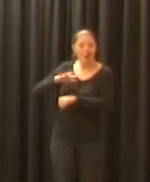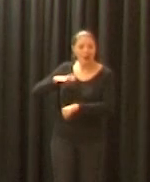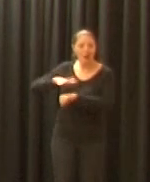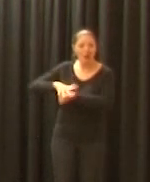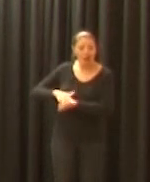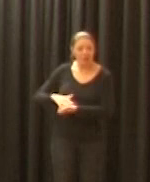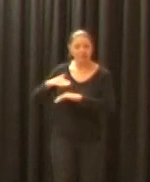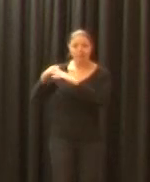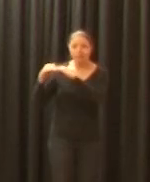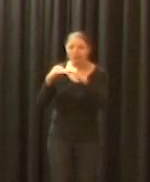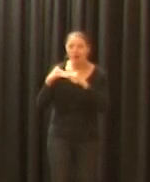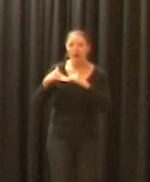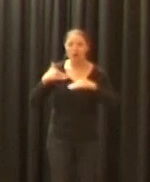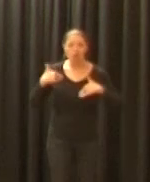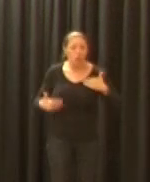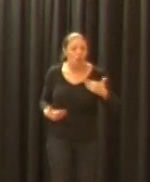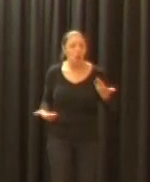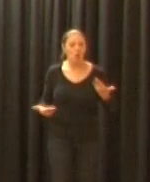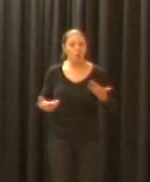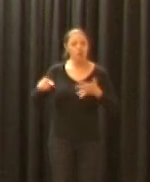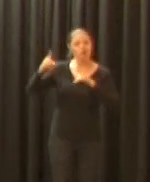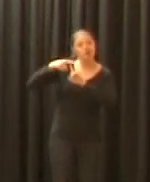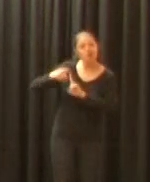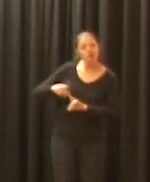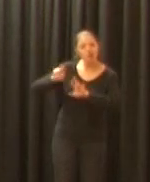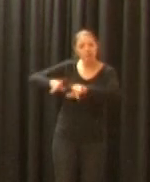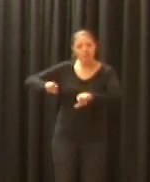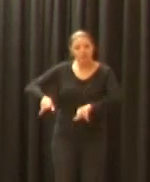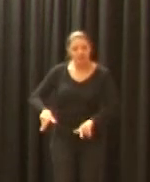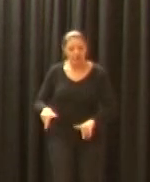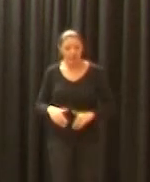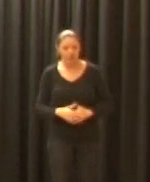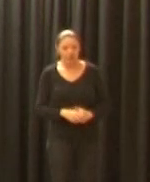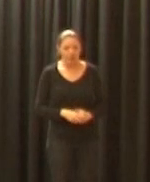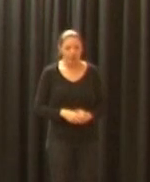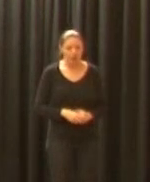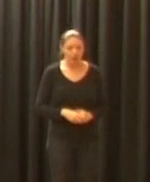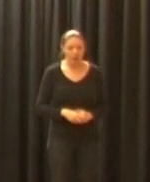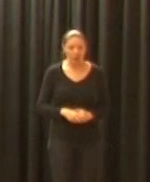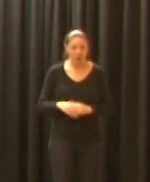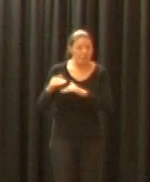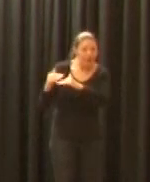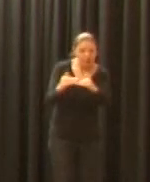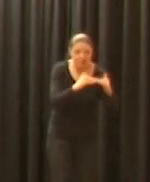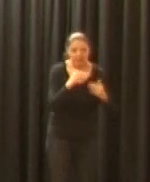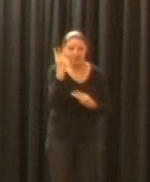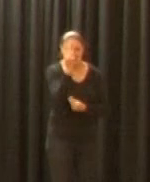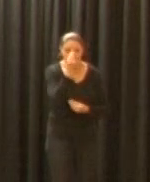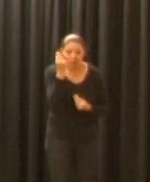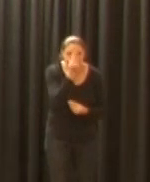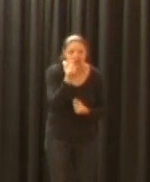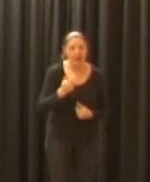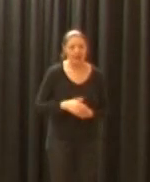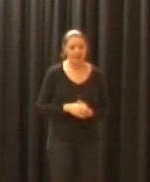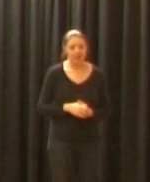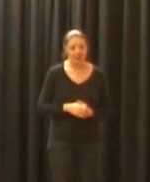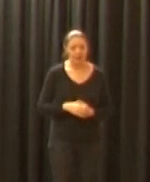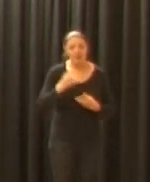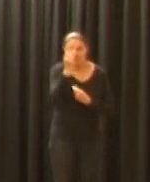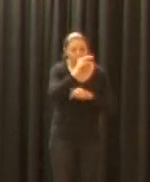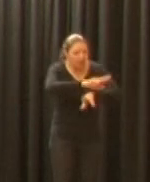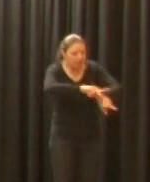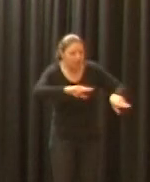toda essa ferratura da patrologização da sexualidade. A sexualidade não me